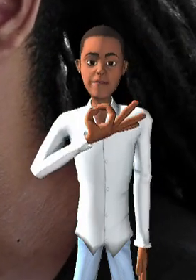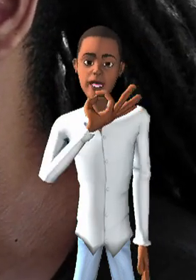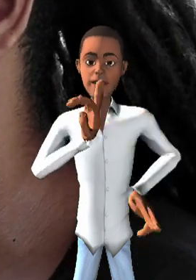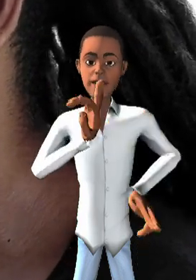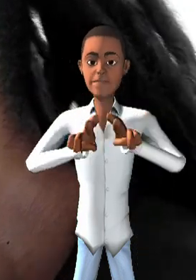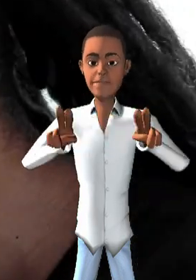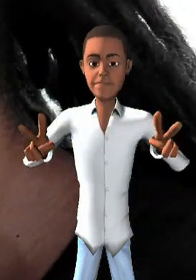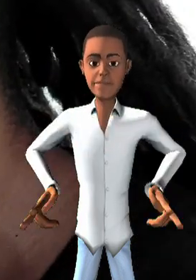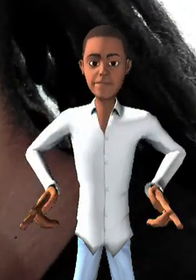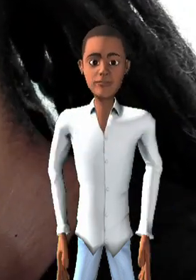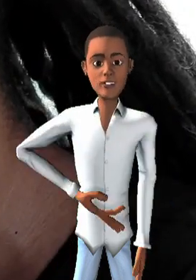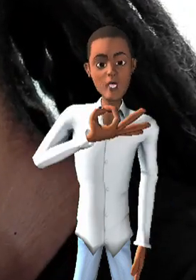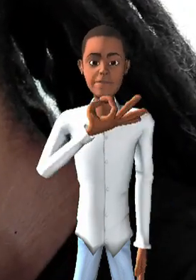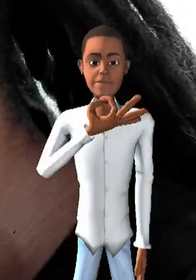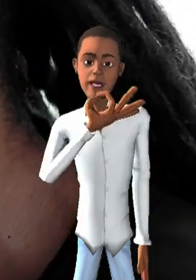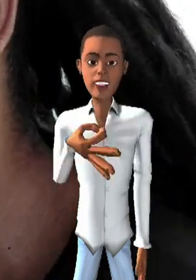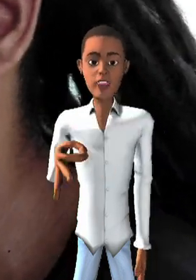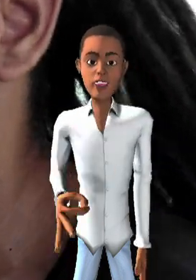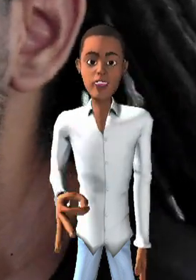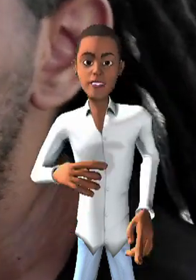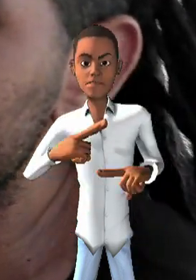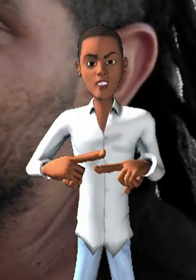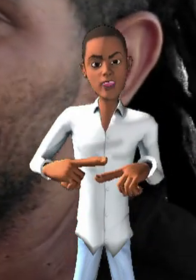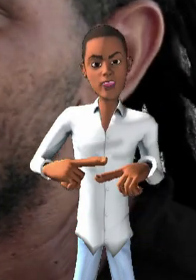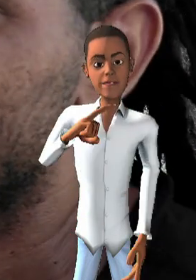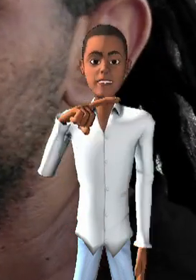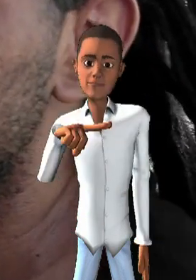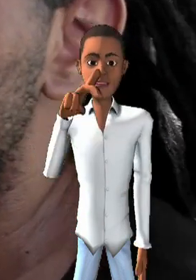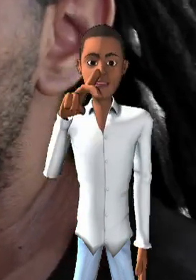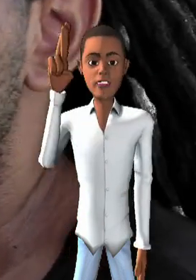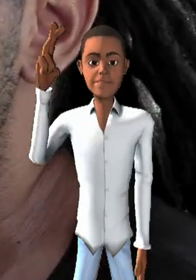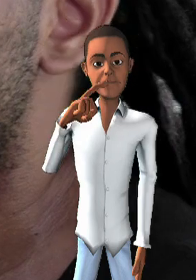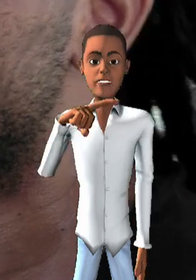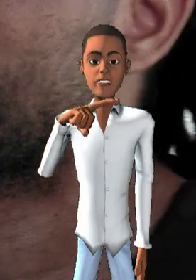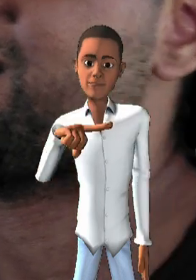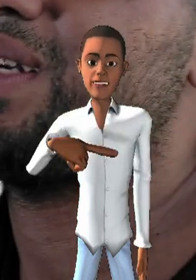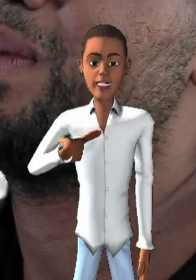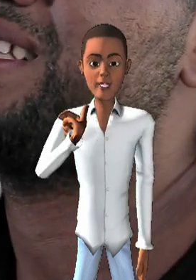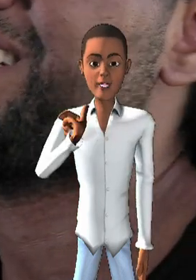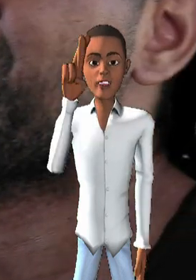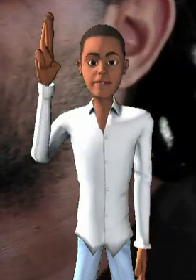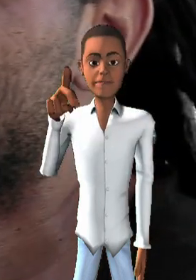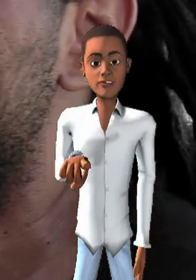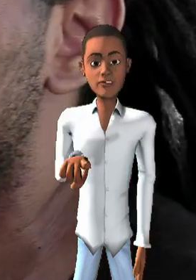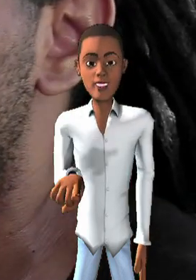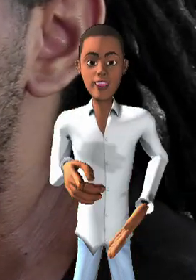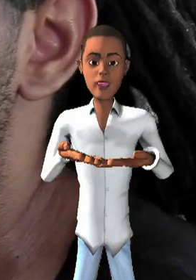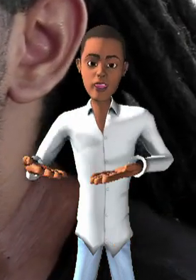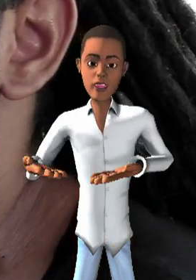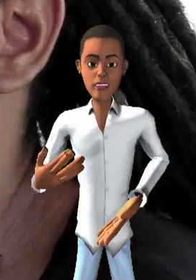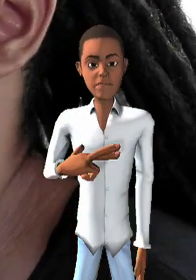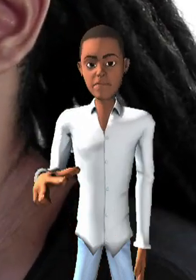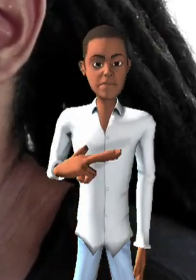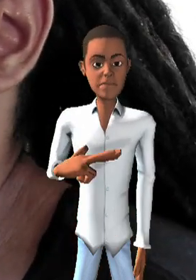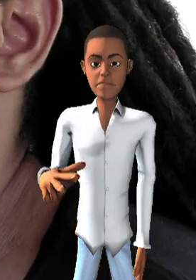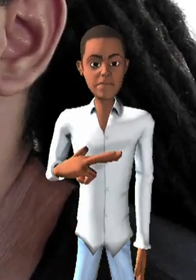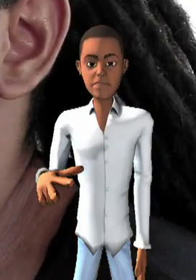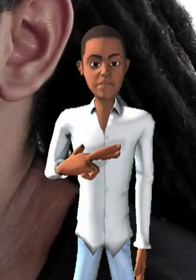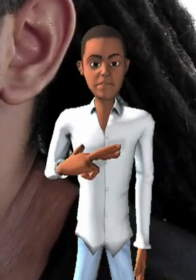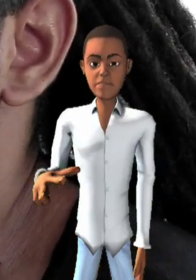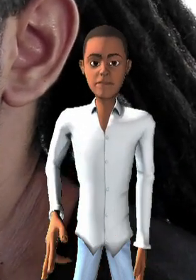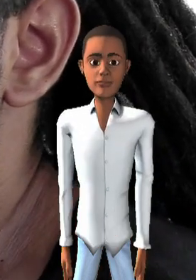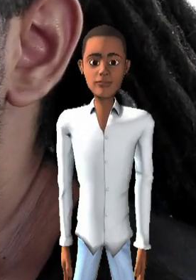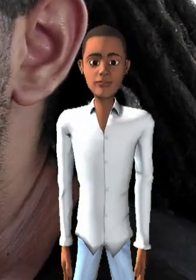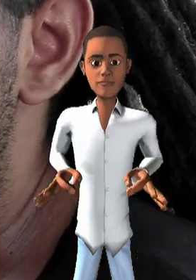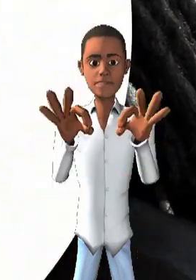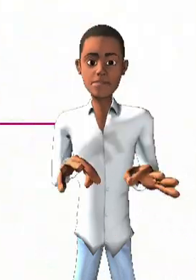elevada em relação a que eu tinha e que é uma ideia correta das coisas, que ninguém necessariamente é dono de ninguém ou pode ser dono de ninguém,